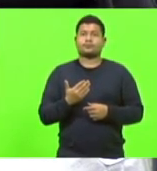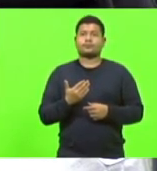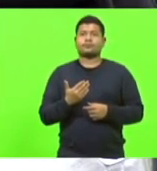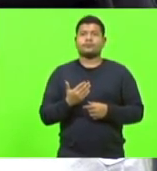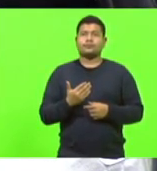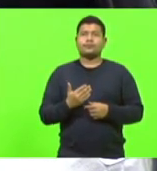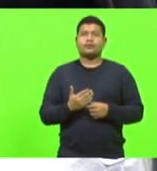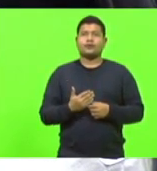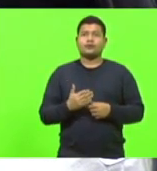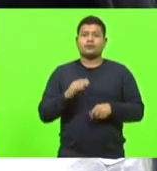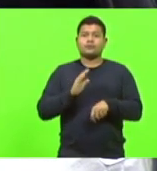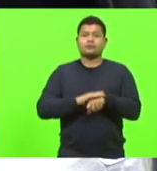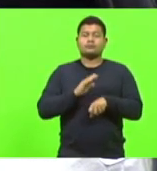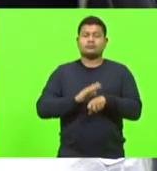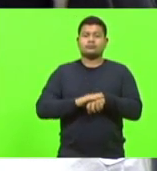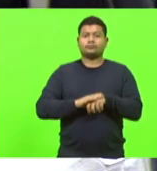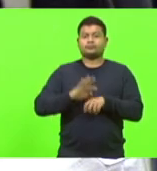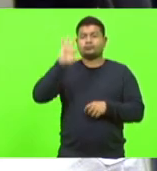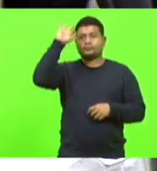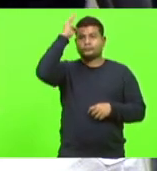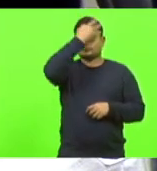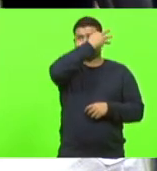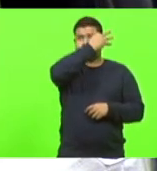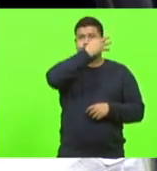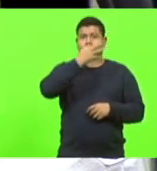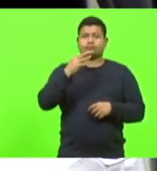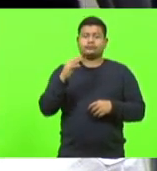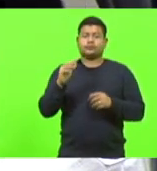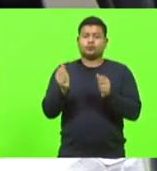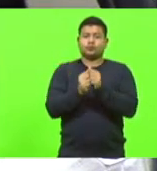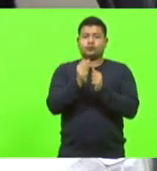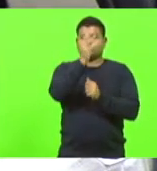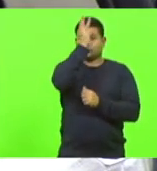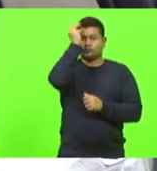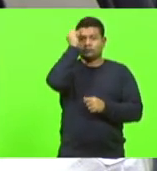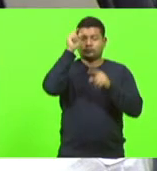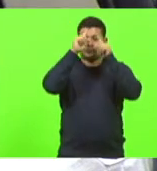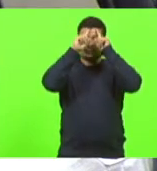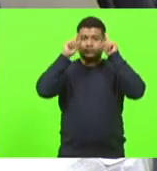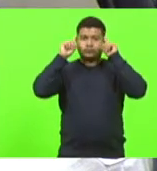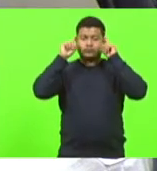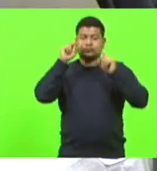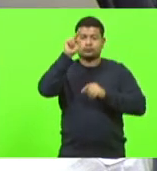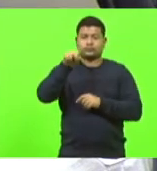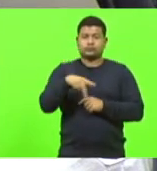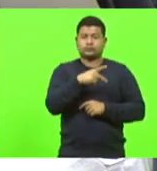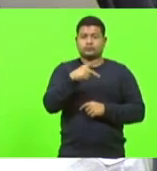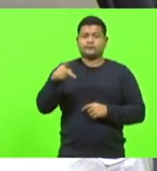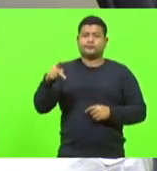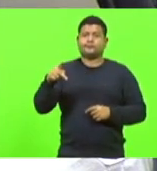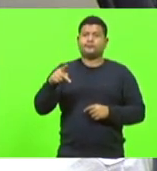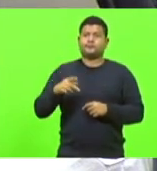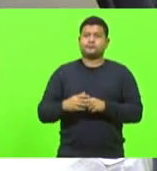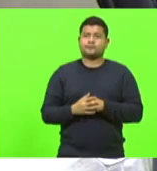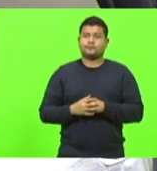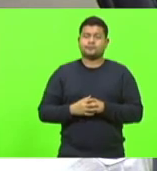a sua excelência Deputado Fabiano da Luz deputada Luciane carminatti neodi saretta Deputado Padre Pedro baldissera